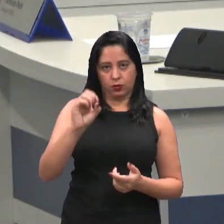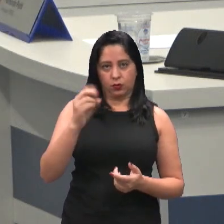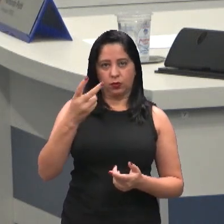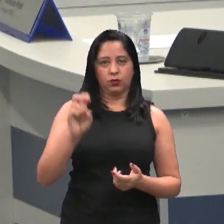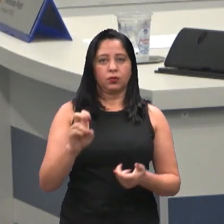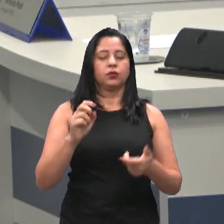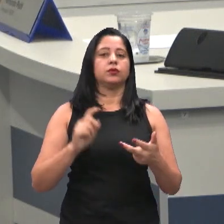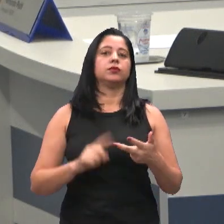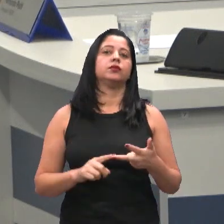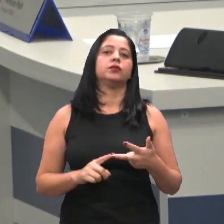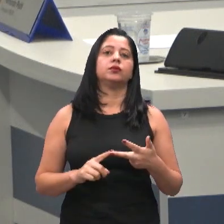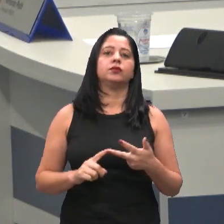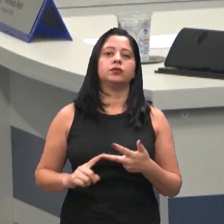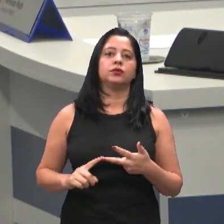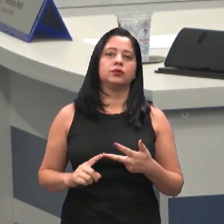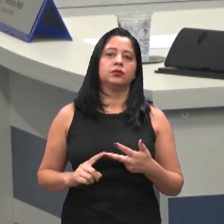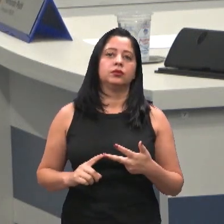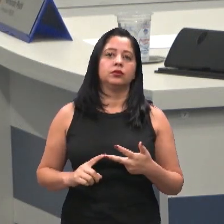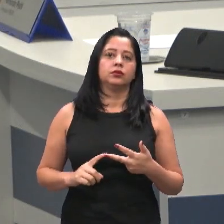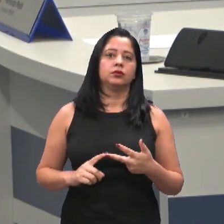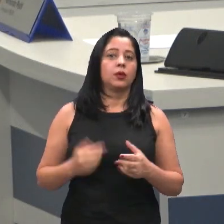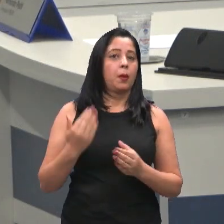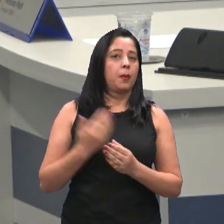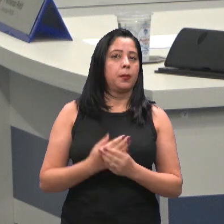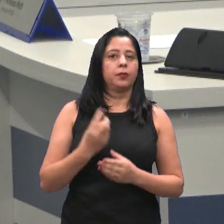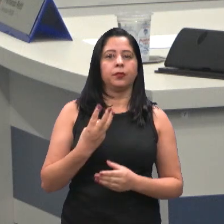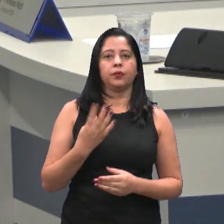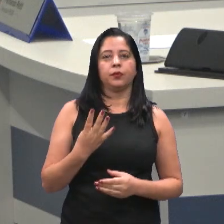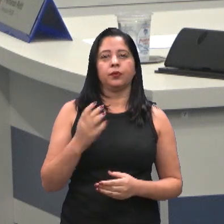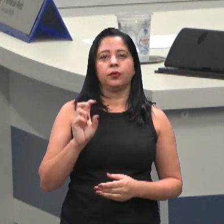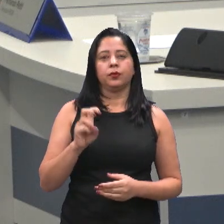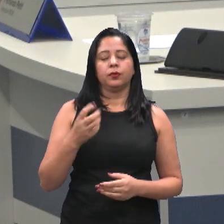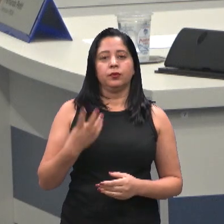2734/2025, do processo